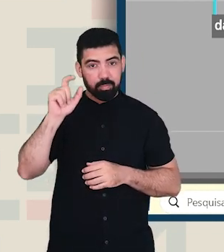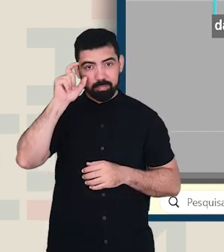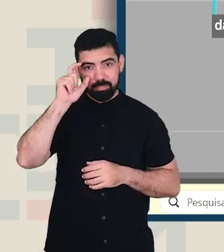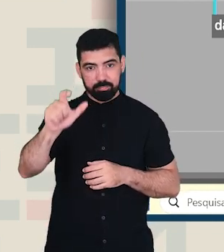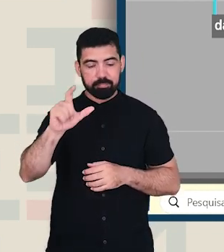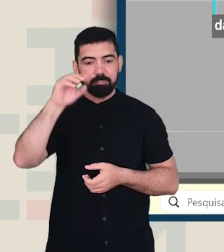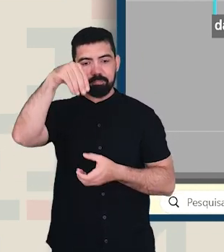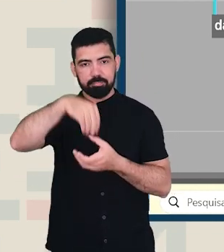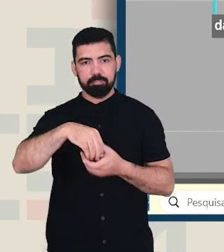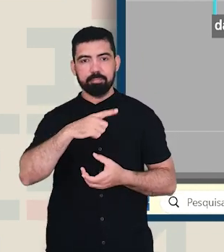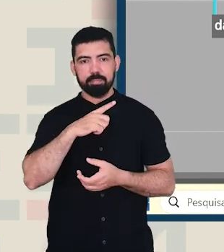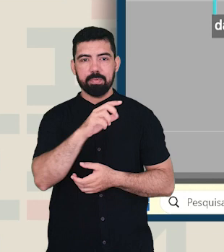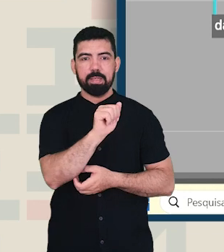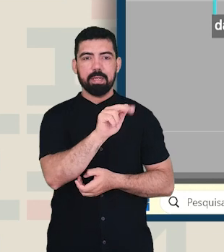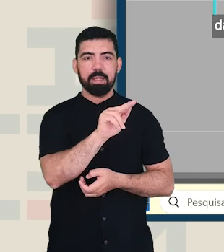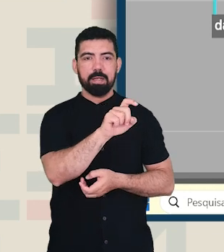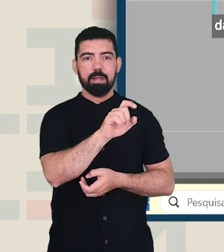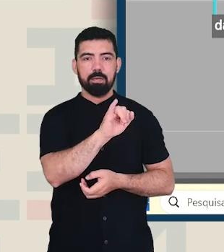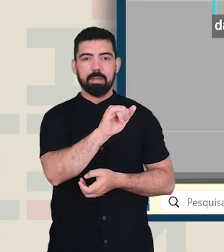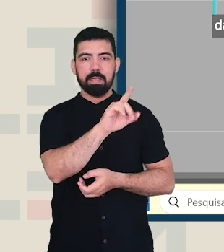este oscilador